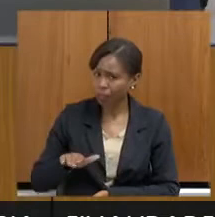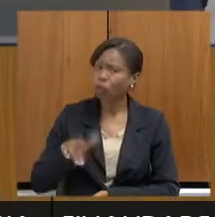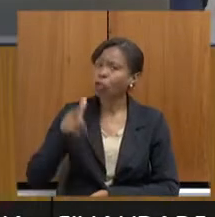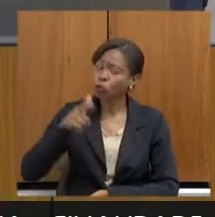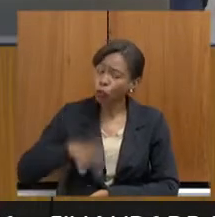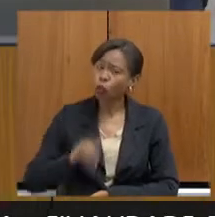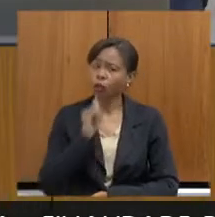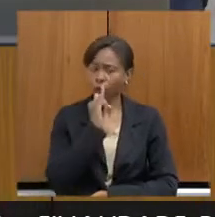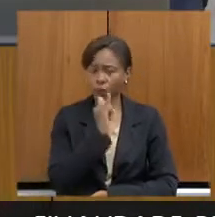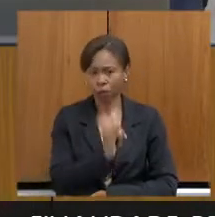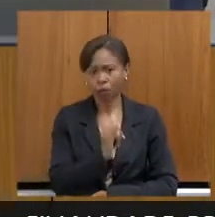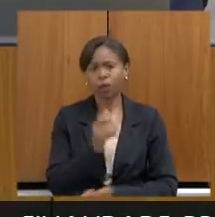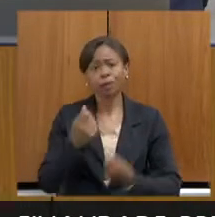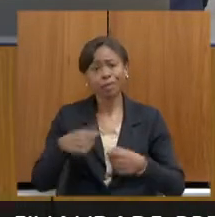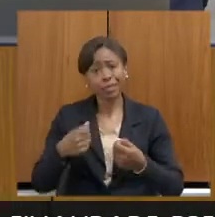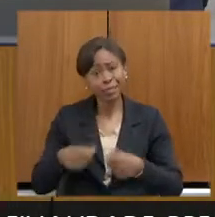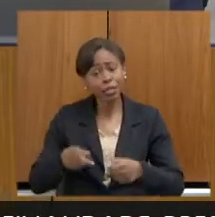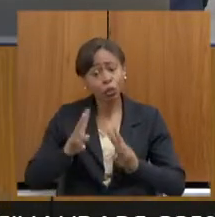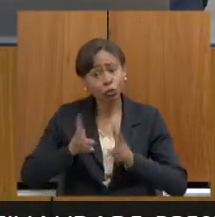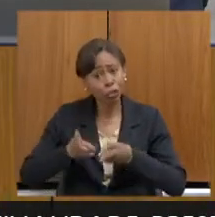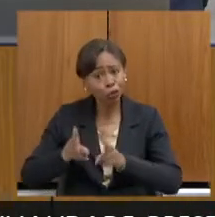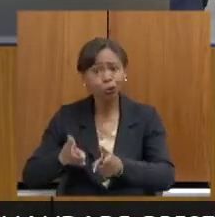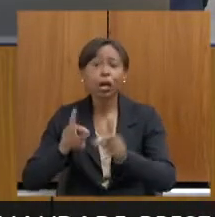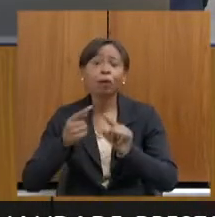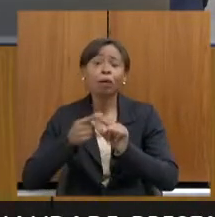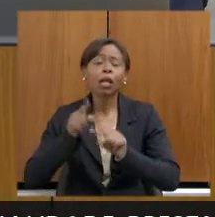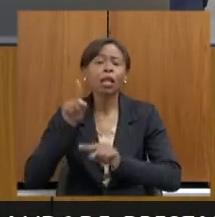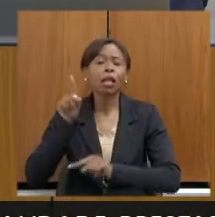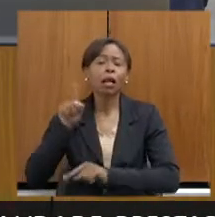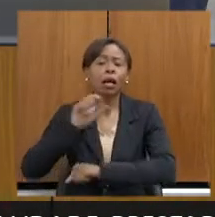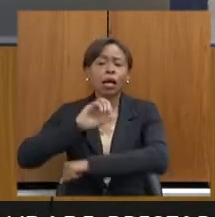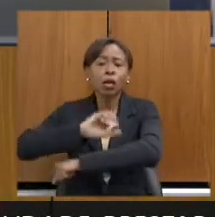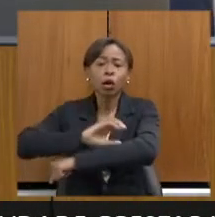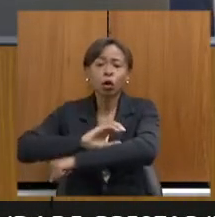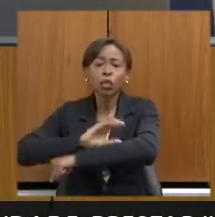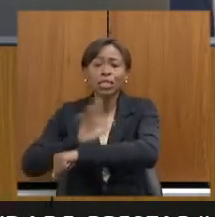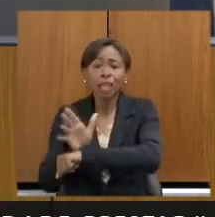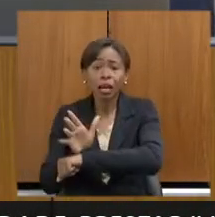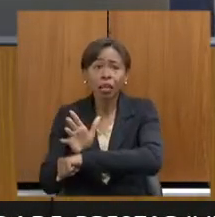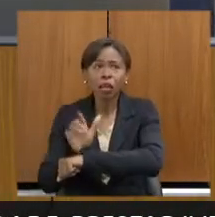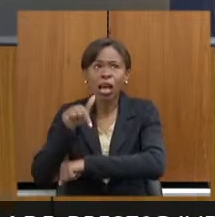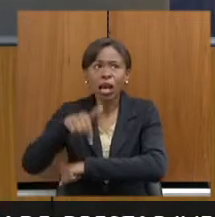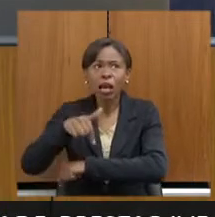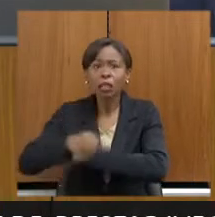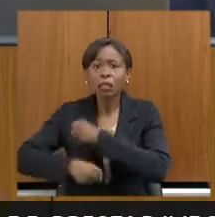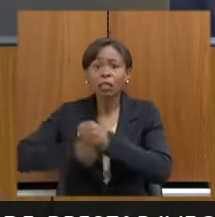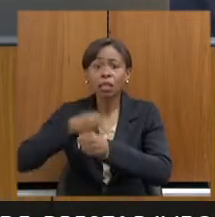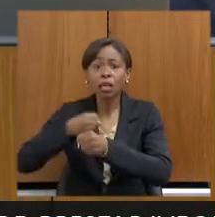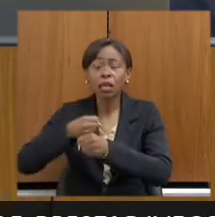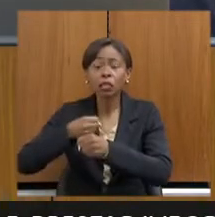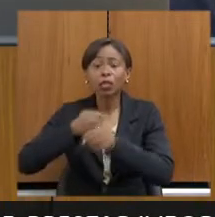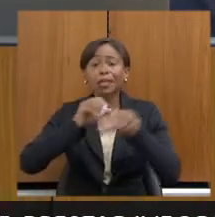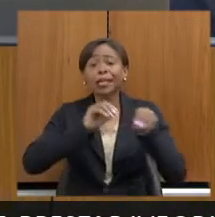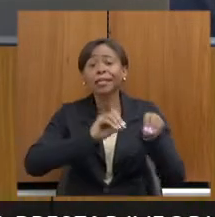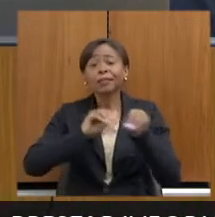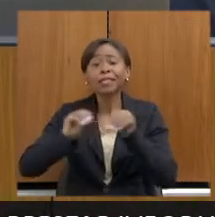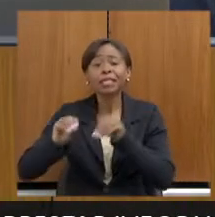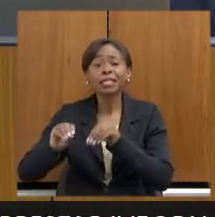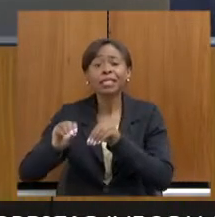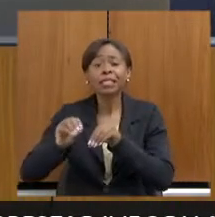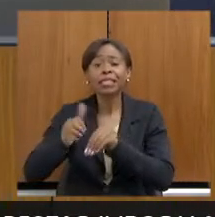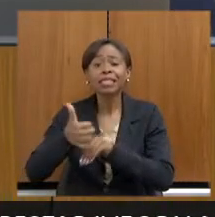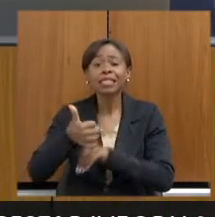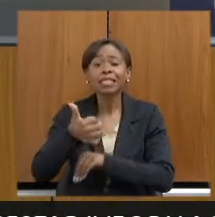consegue avançar porque lá em Montes Claros só esse ano você tá nós seguimos que transferir 16 crianças para Belo